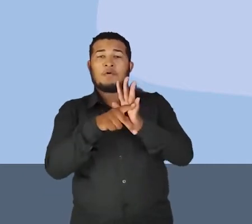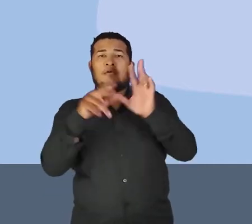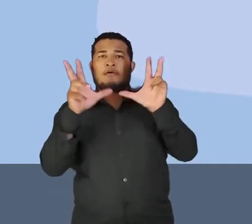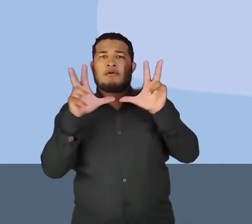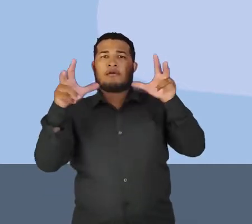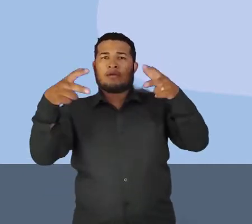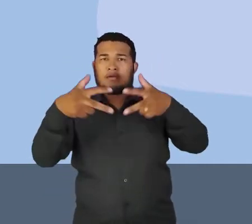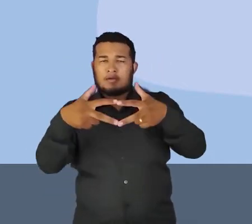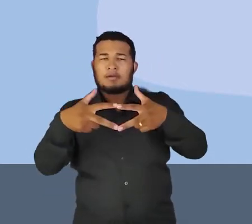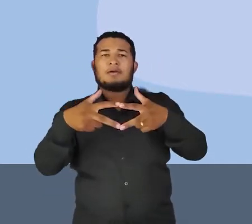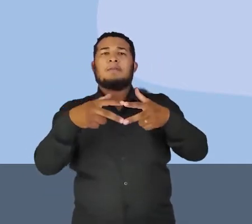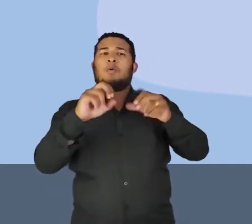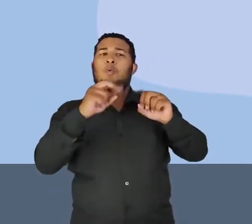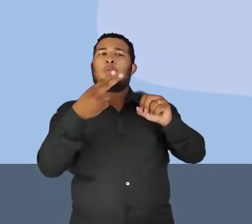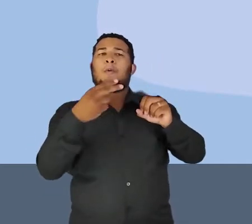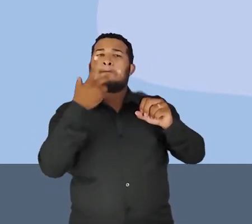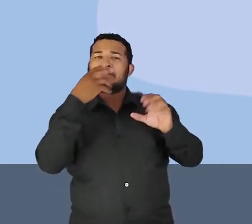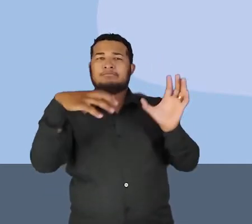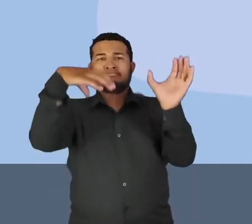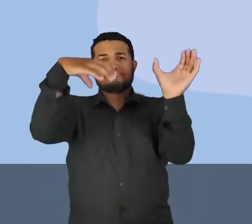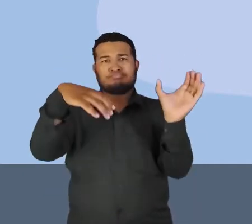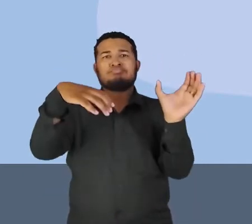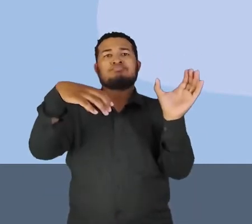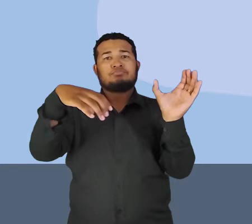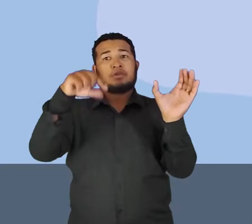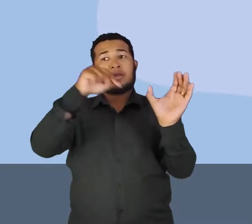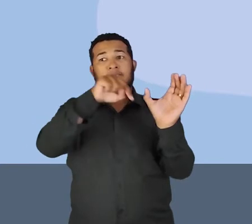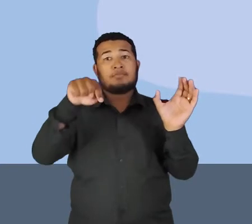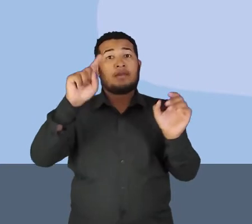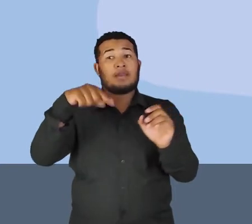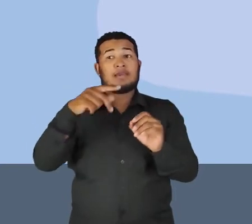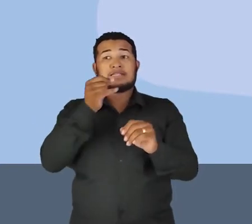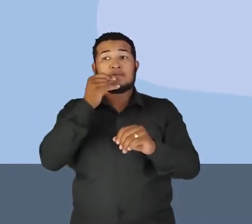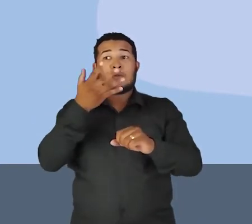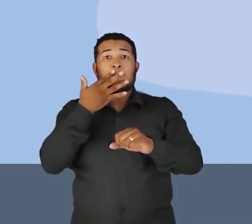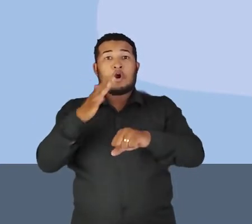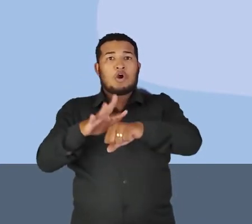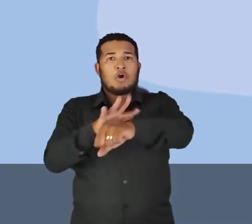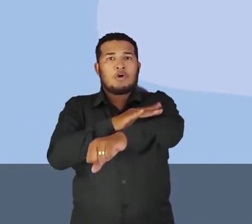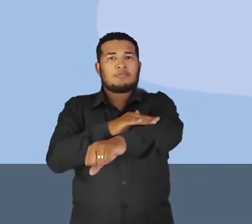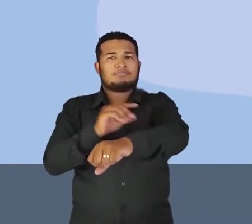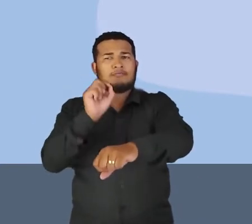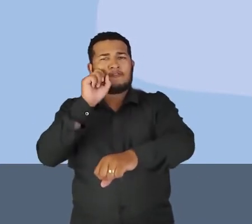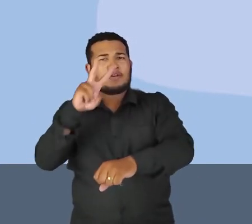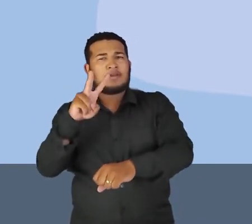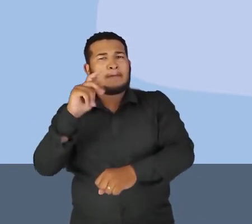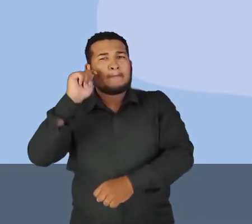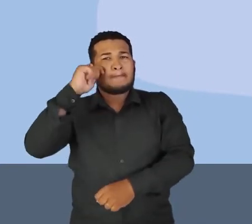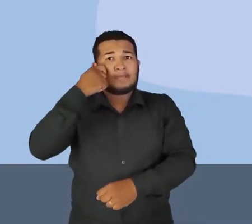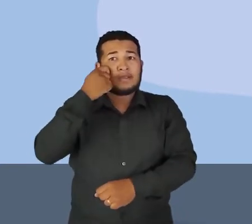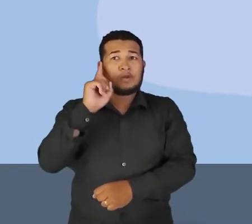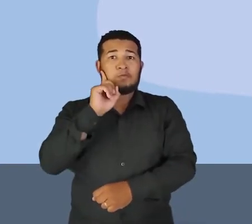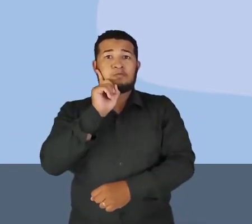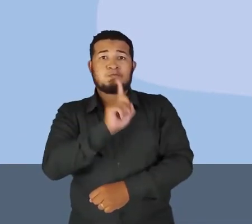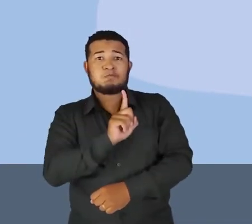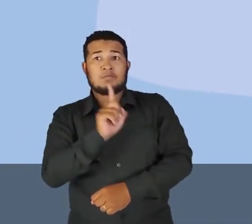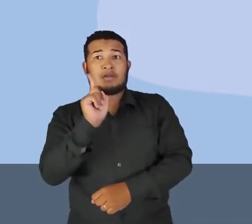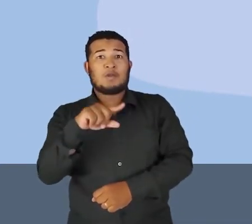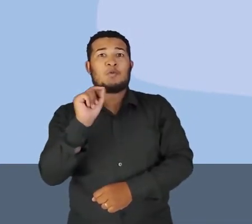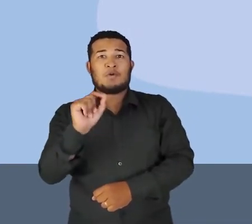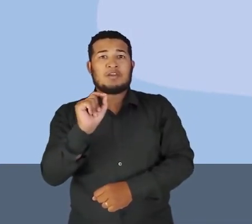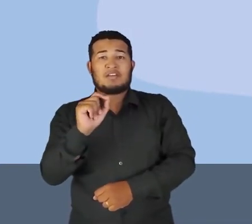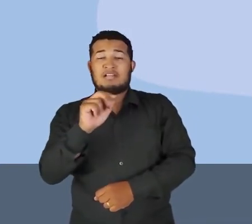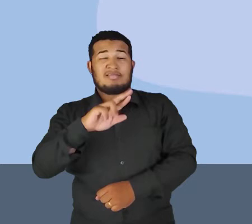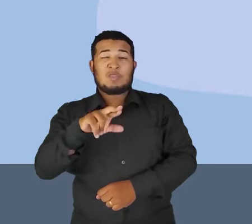né, a Câmara Federal, por raça, né, a gente vê que pretos e pardos não